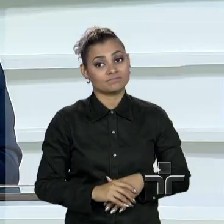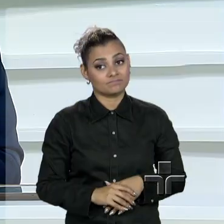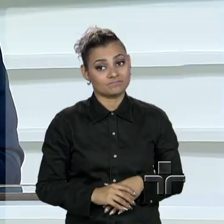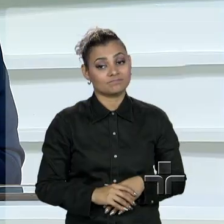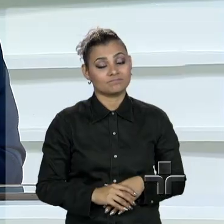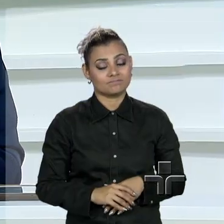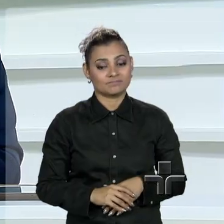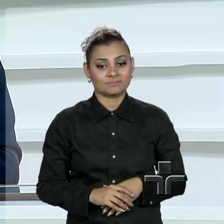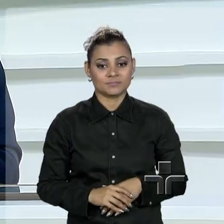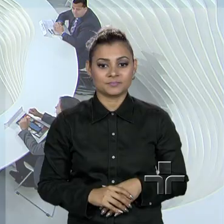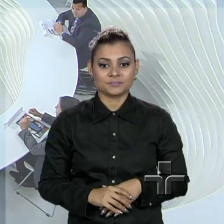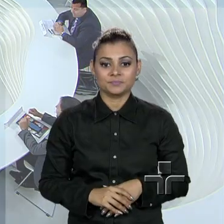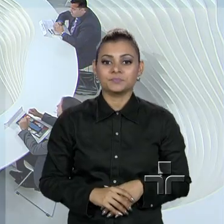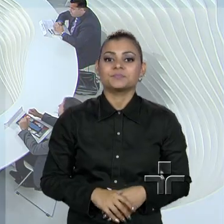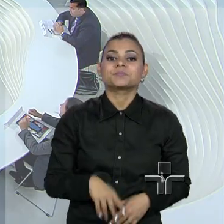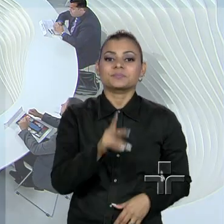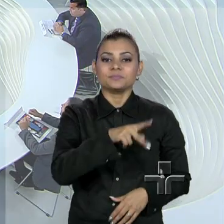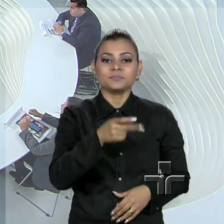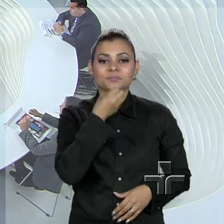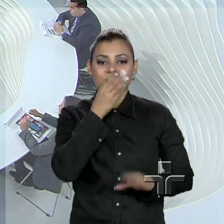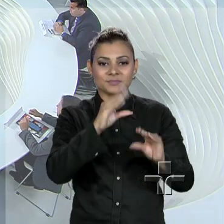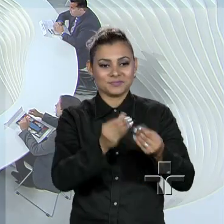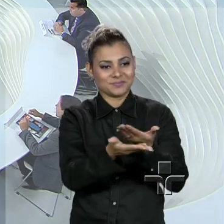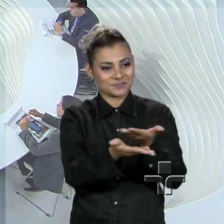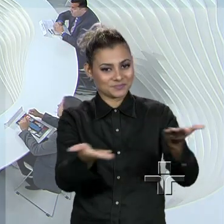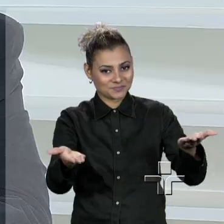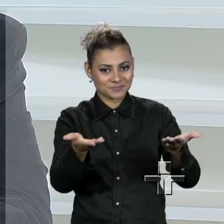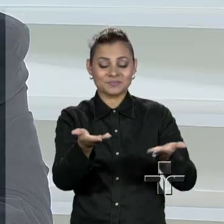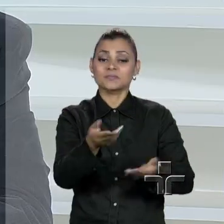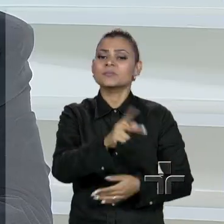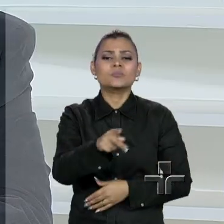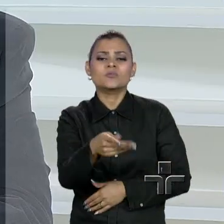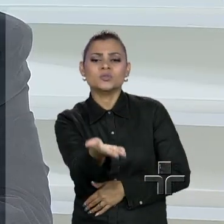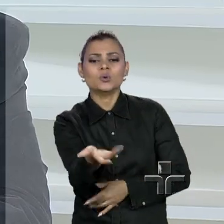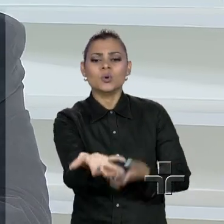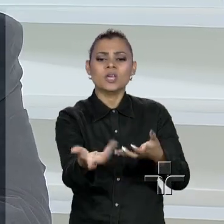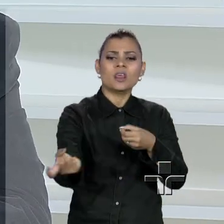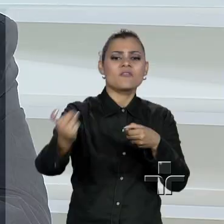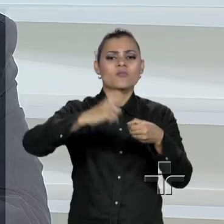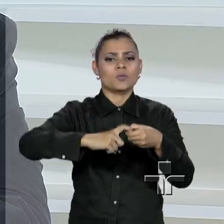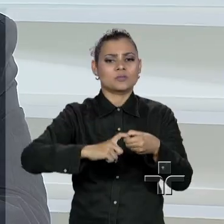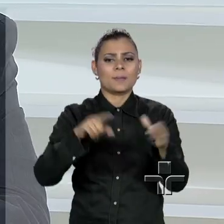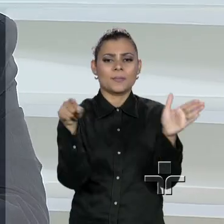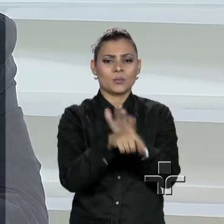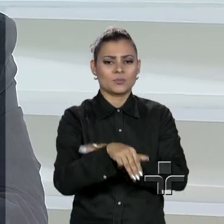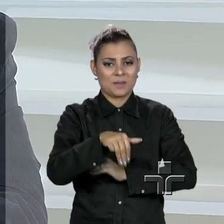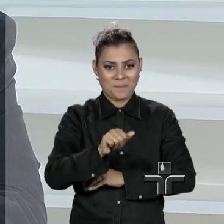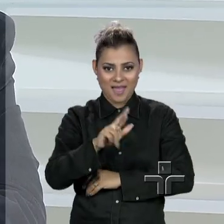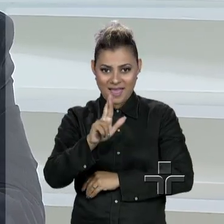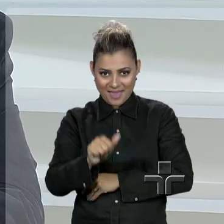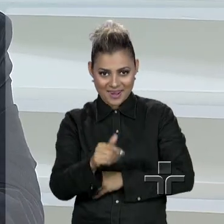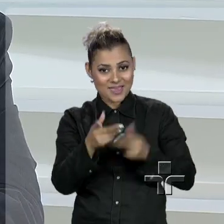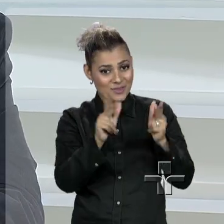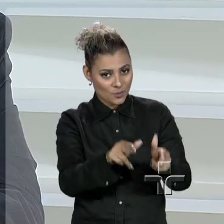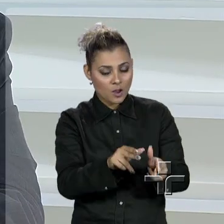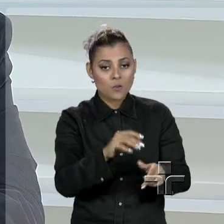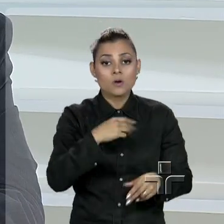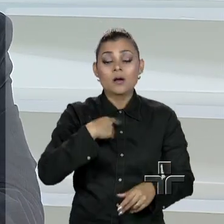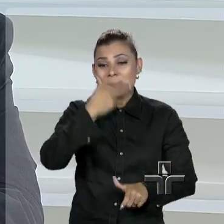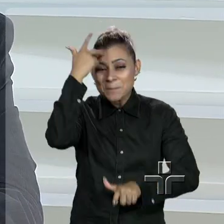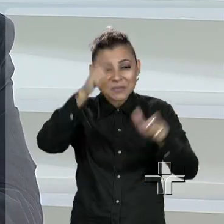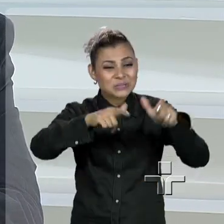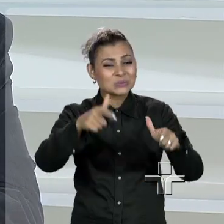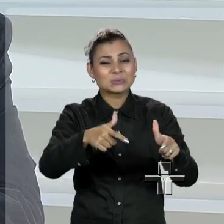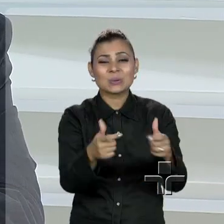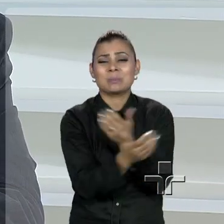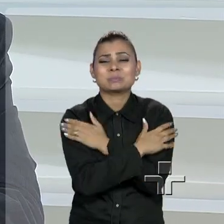Luiz. Professor, boa noite Lessa, boa noite a todos. Professor, eu queria retomar um pouquinho a pergunta da Mara, dos milhões de desempregados. As